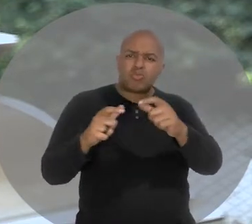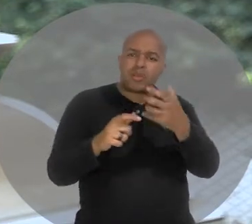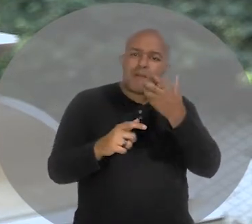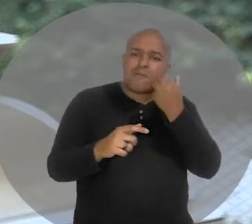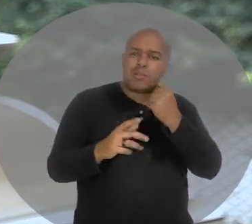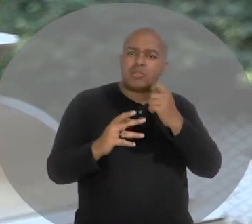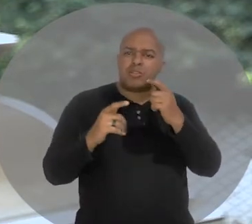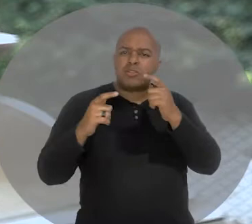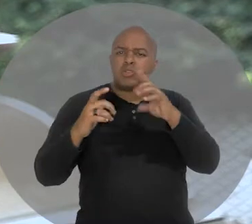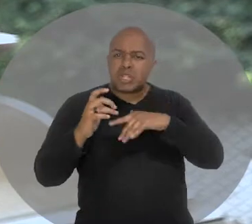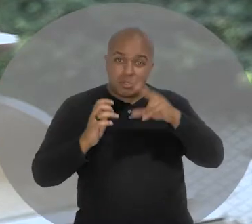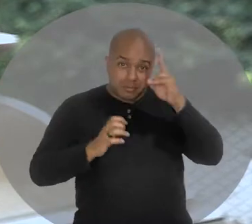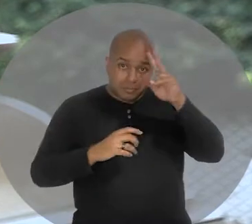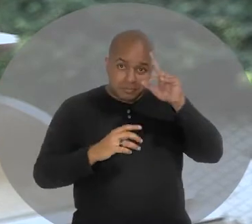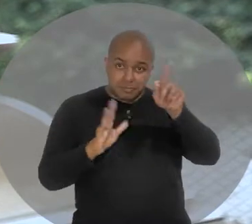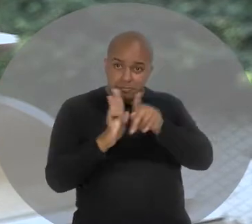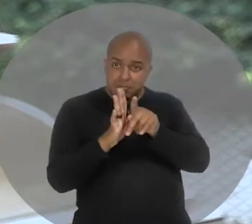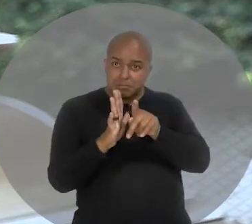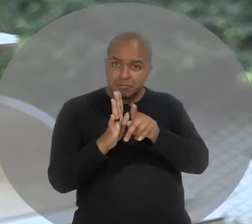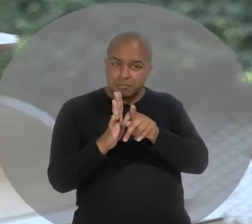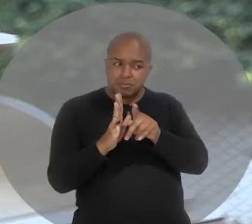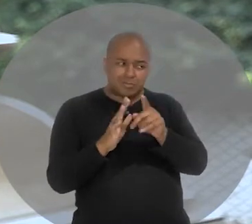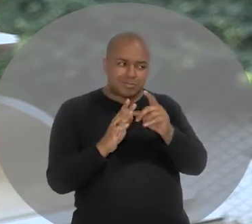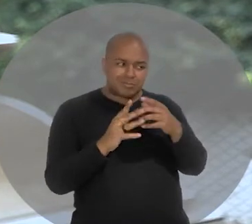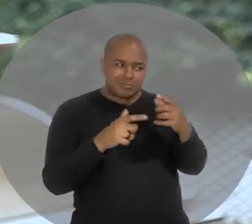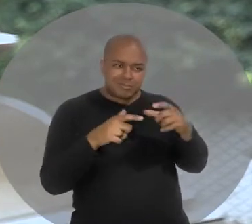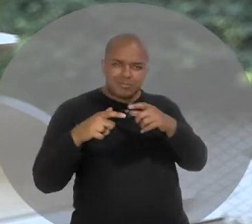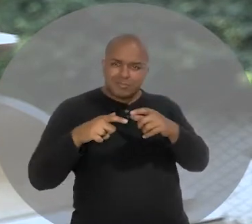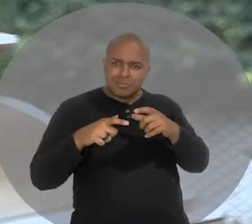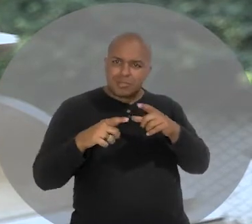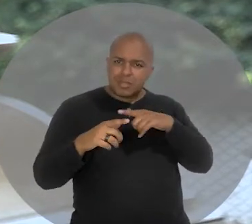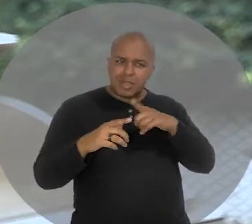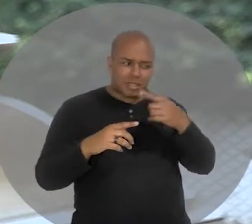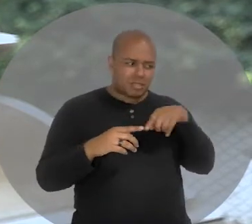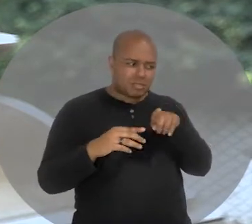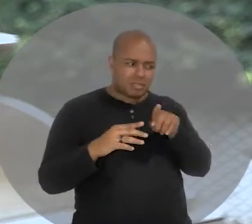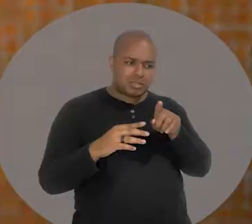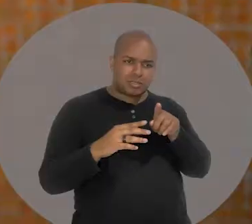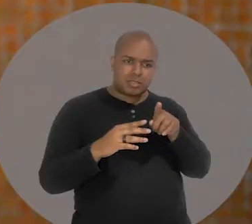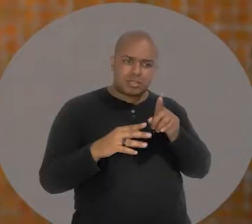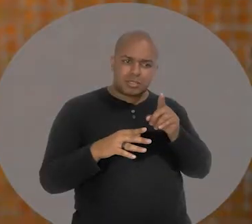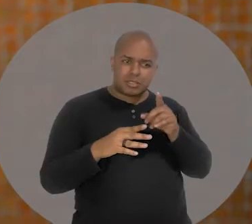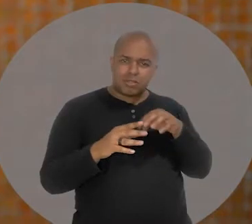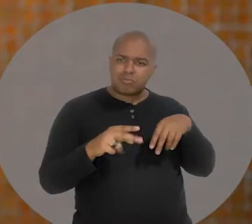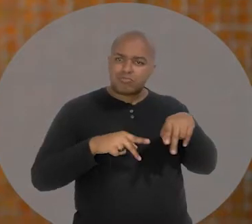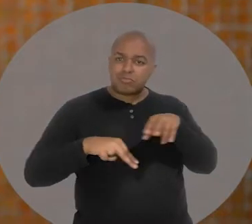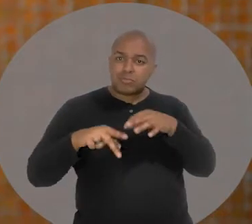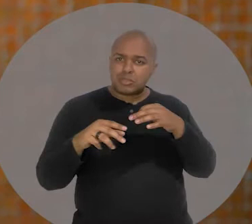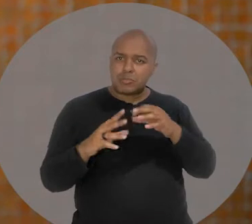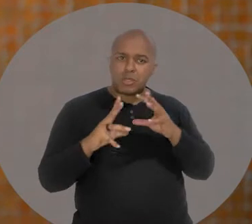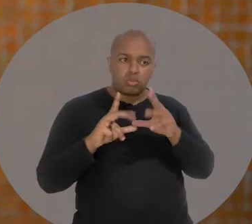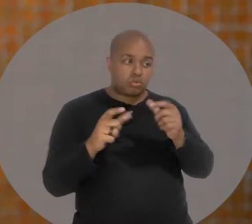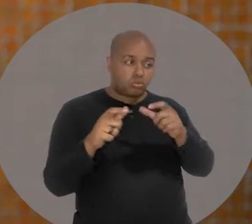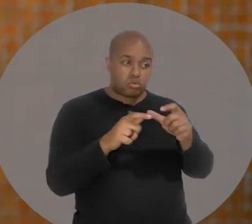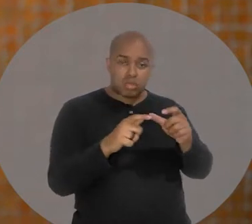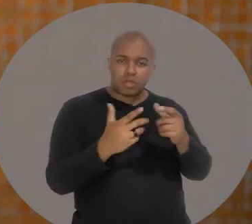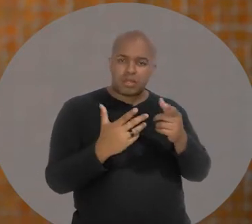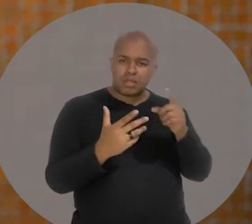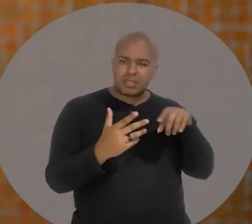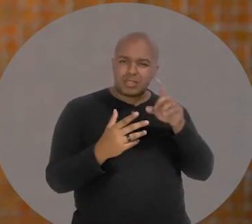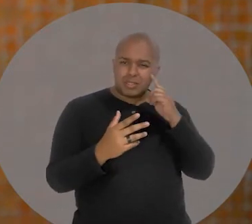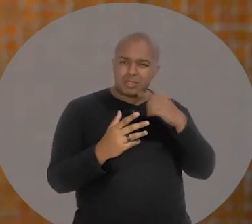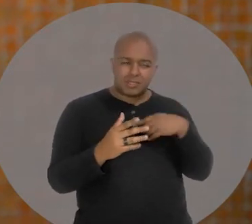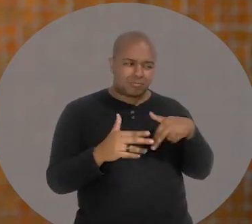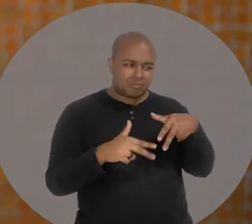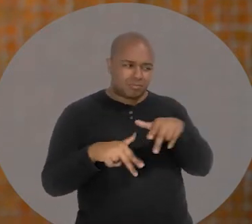tem historicamente nos ambientes onde a gente circula. Para todo lugar Marcos Vinícius que a Leite, gente anda,